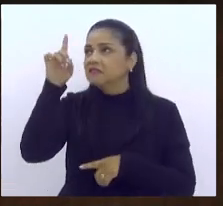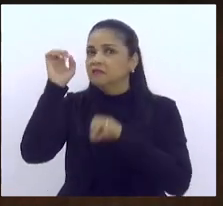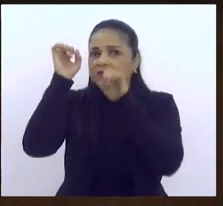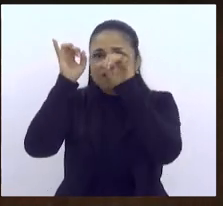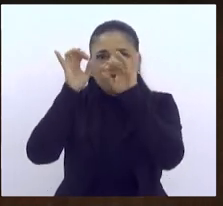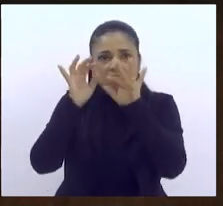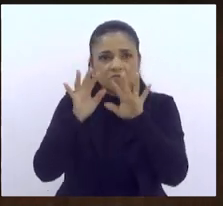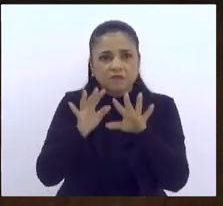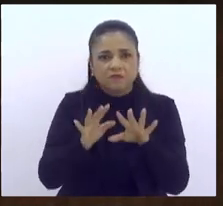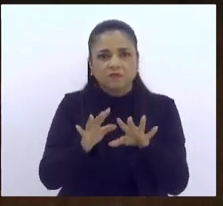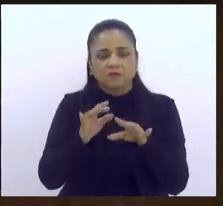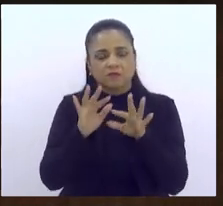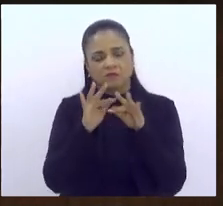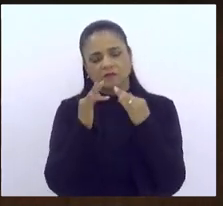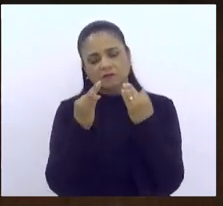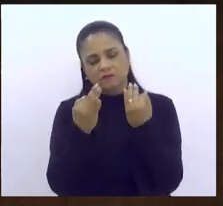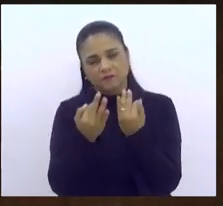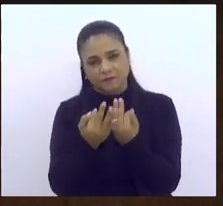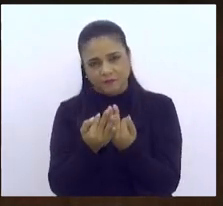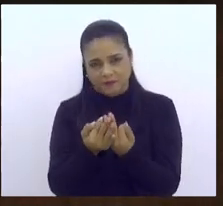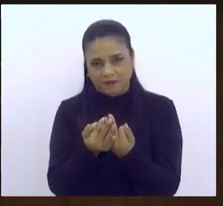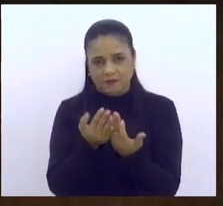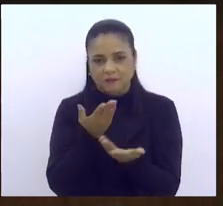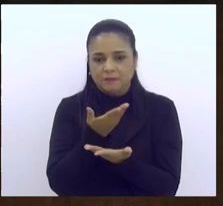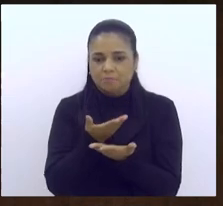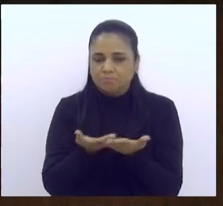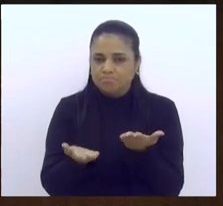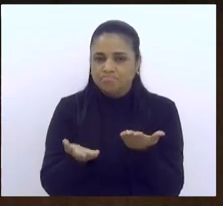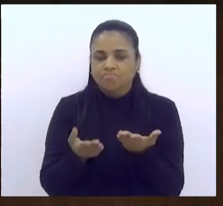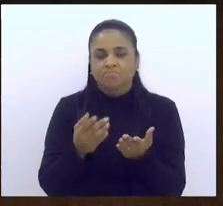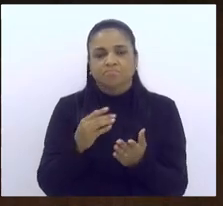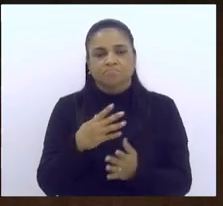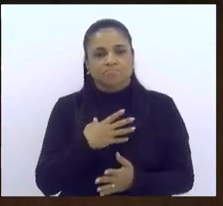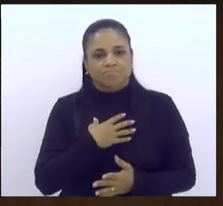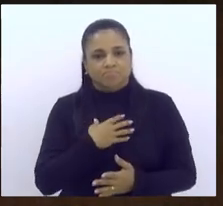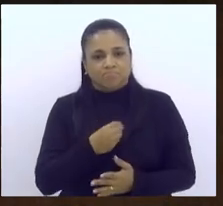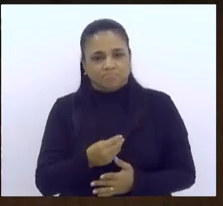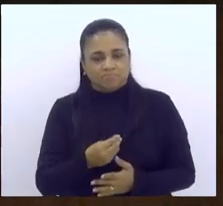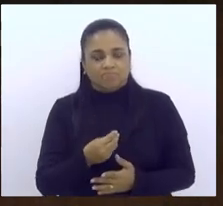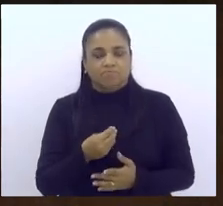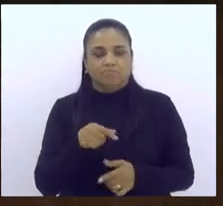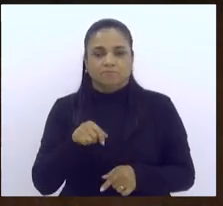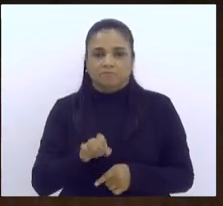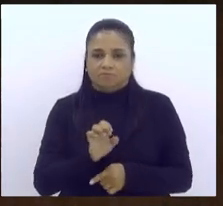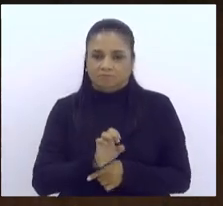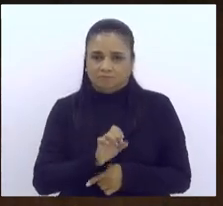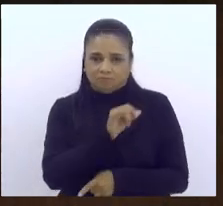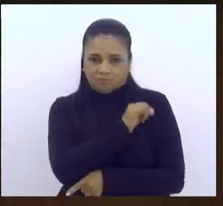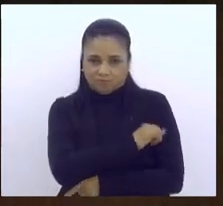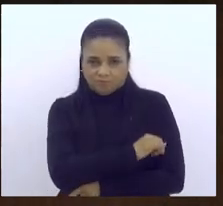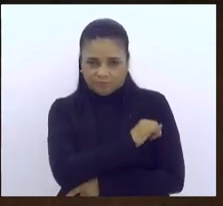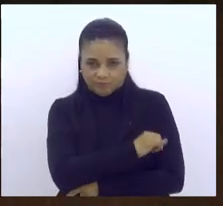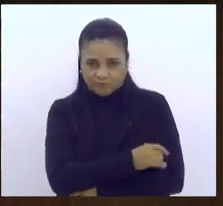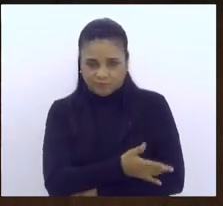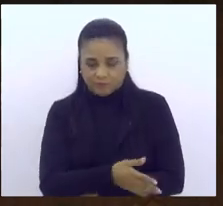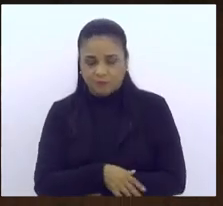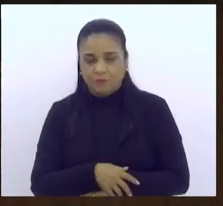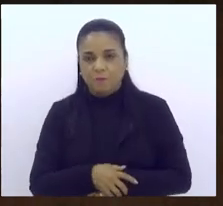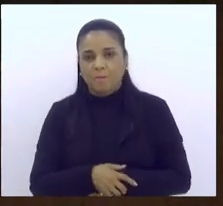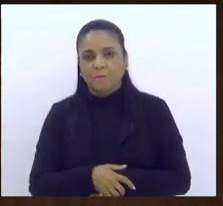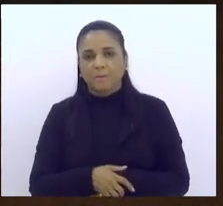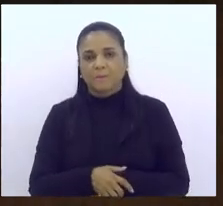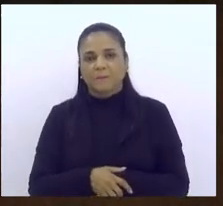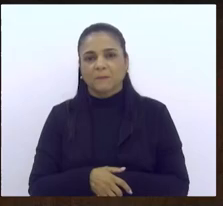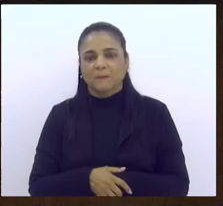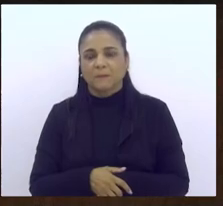abençoe as famílias que perderam seus entes queridos aqui no Rio de Janeiro. Agora, eu acho que